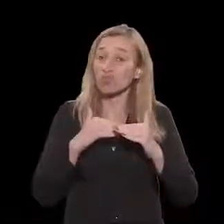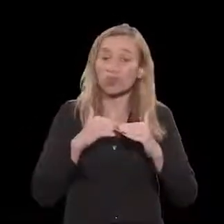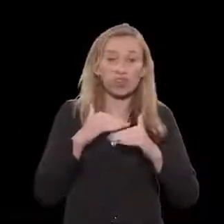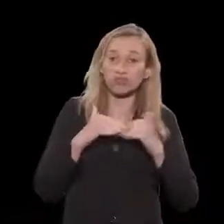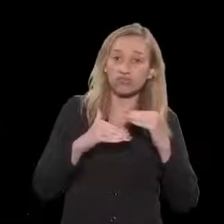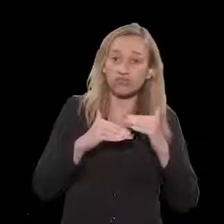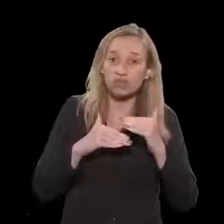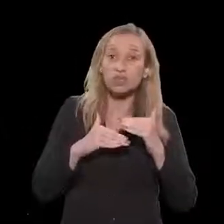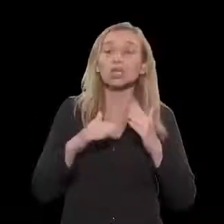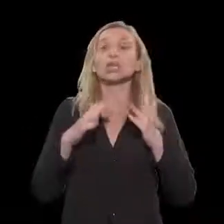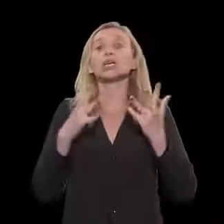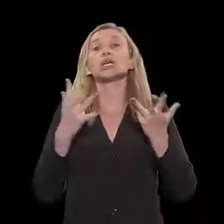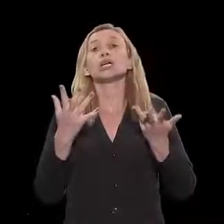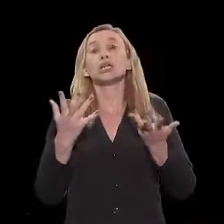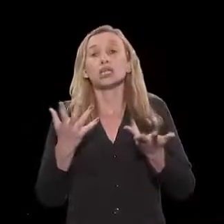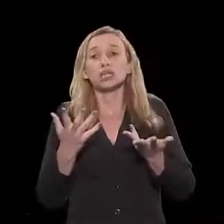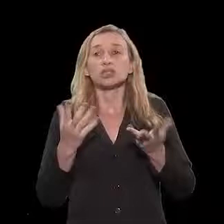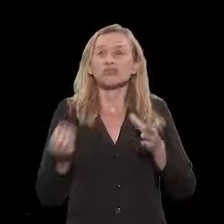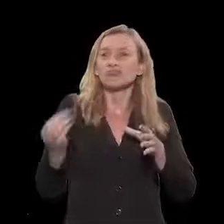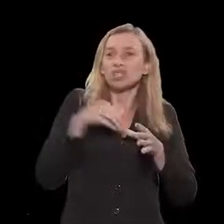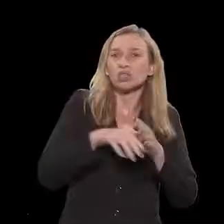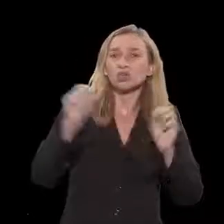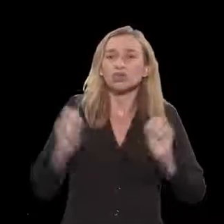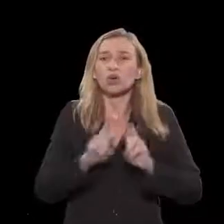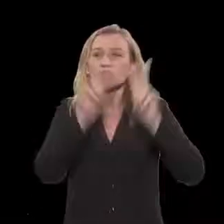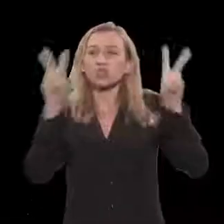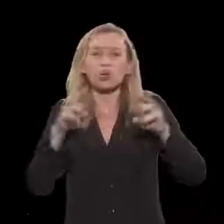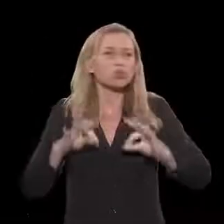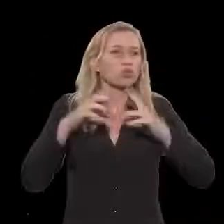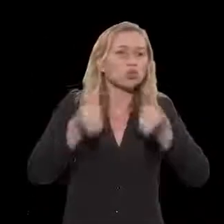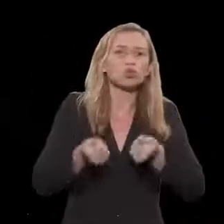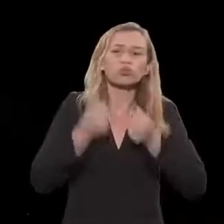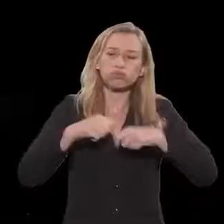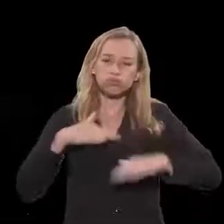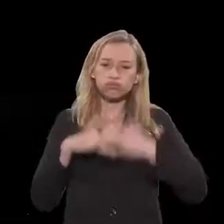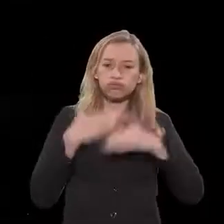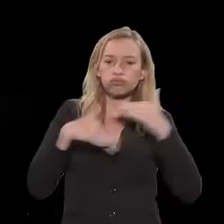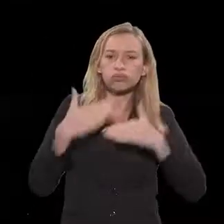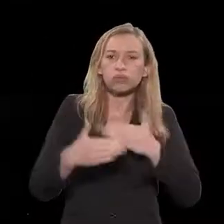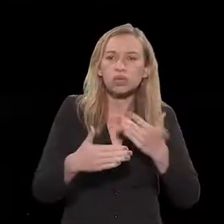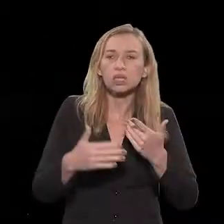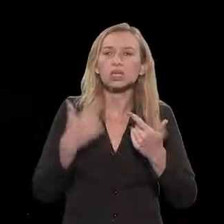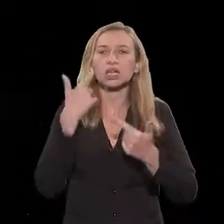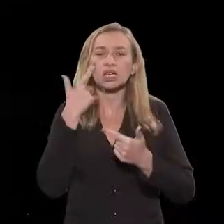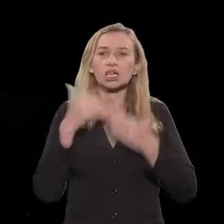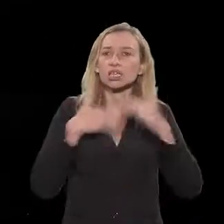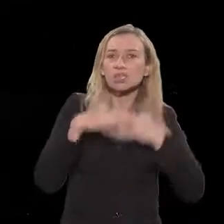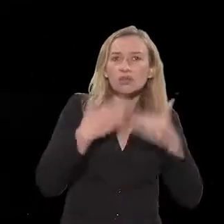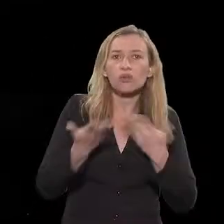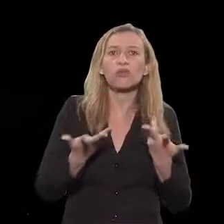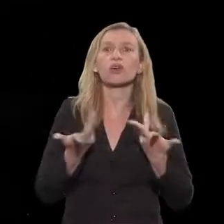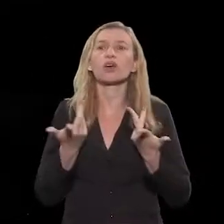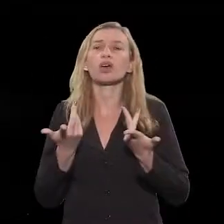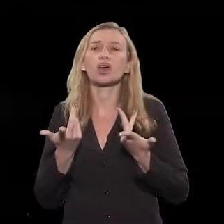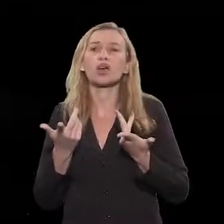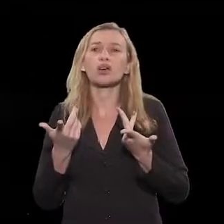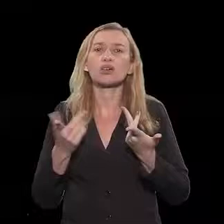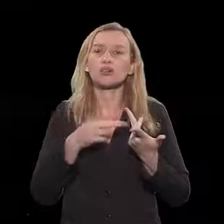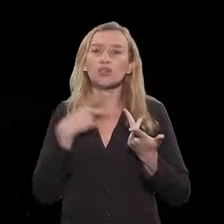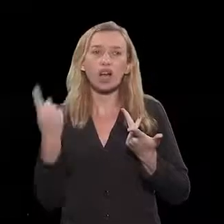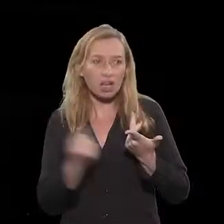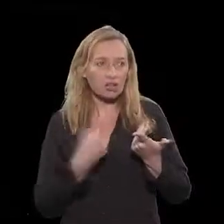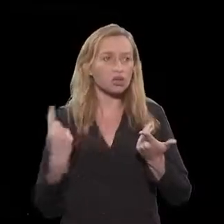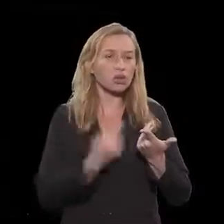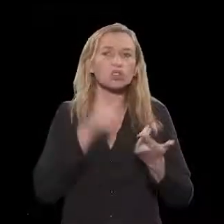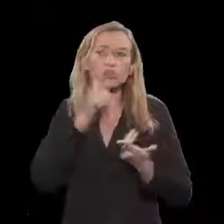a gente sabe que é, né? Eu brinco dizendo que dentro do audiovisual tudo a gente tem que desenvolver. A gente tem que desenvolver, quando eu falo,